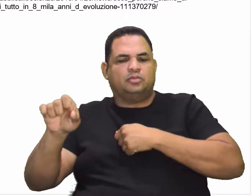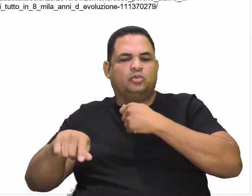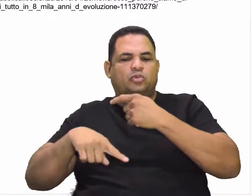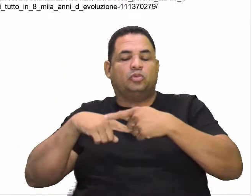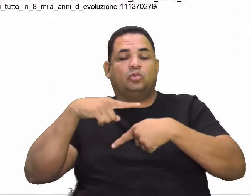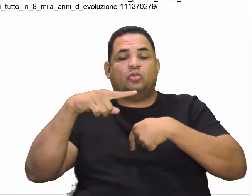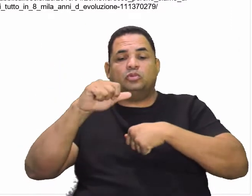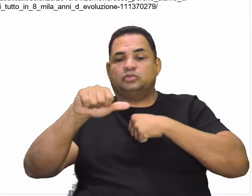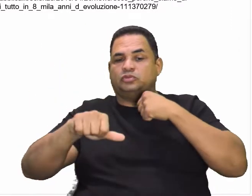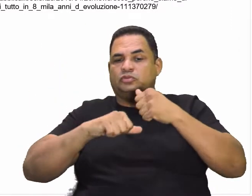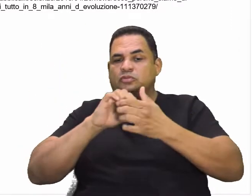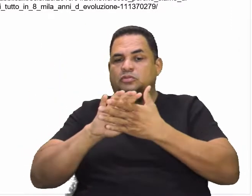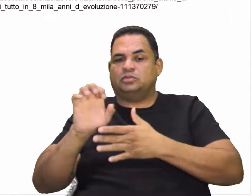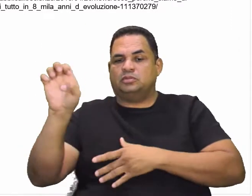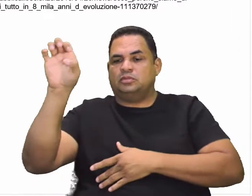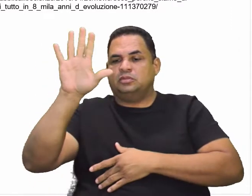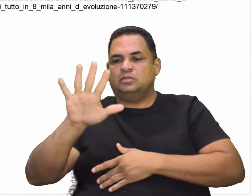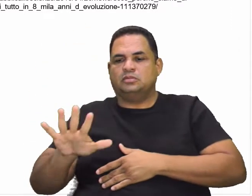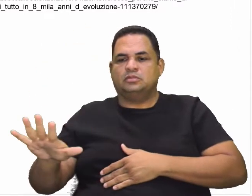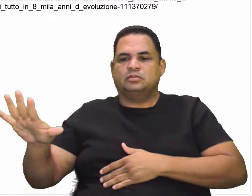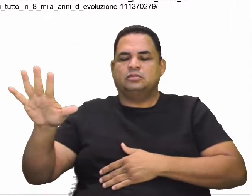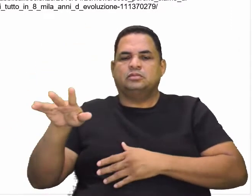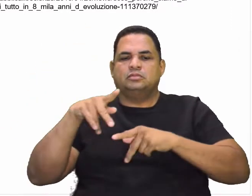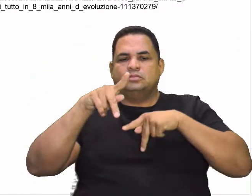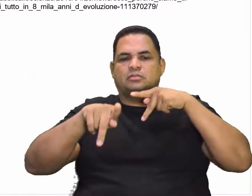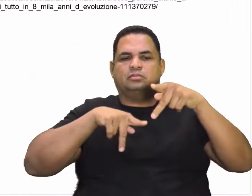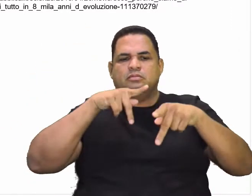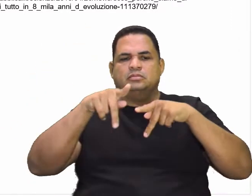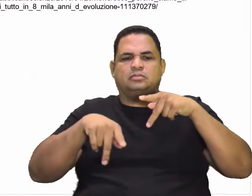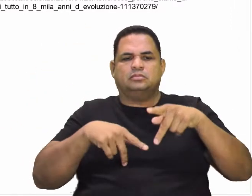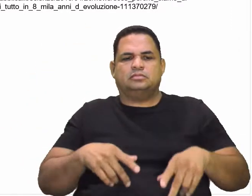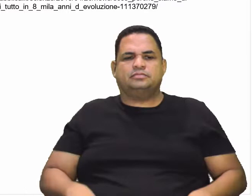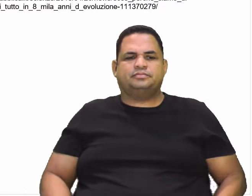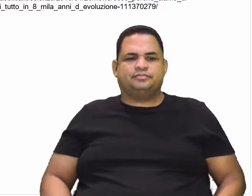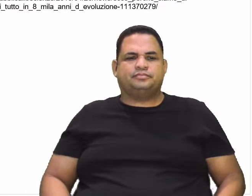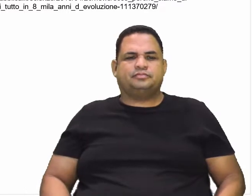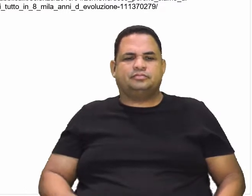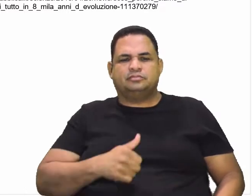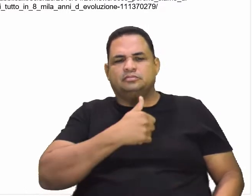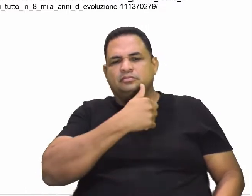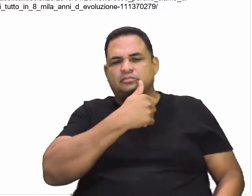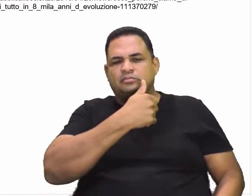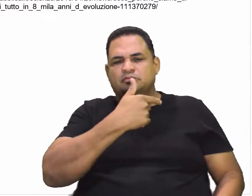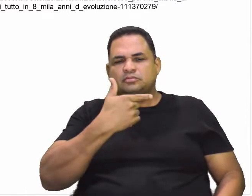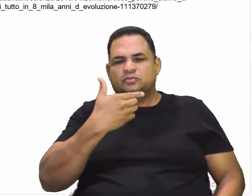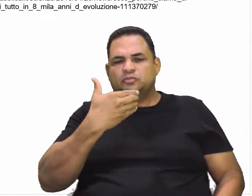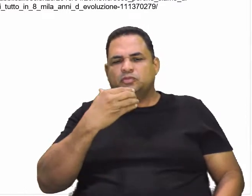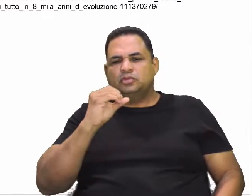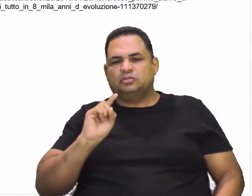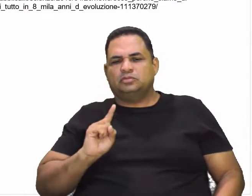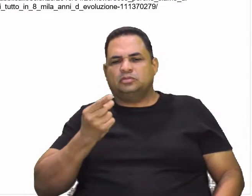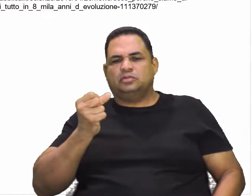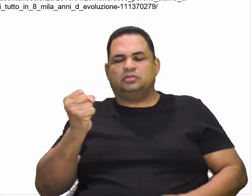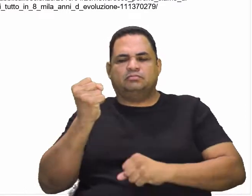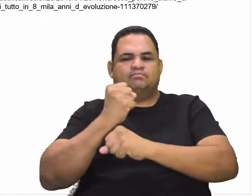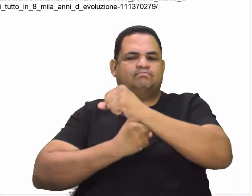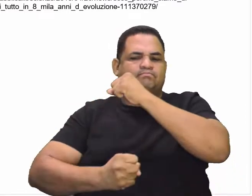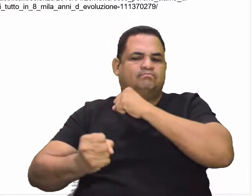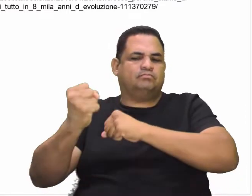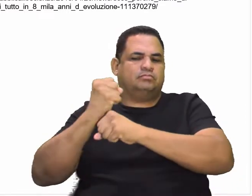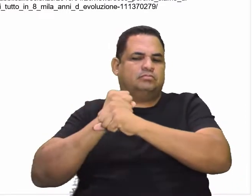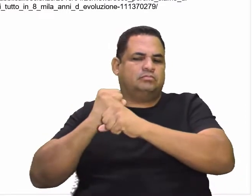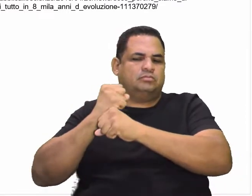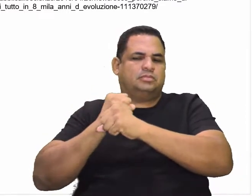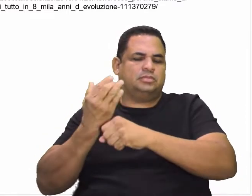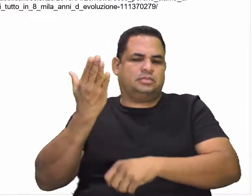Vai ocupar a Europa, vai povoar a Europa. Desde 200 mil anos atrás, esse Homo